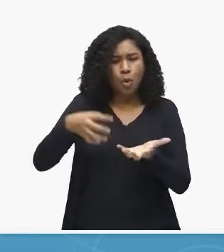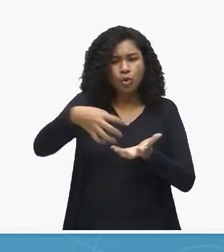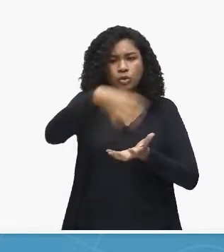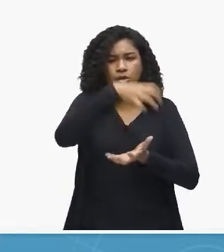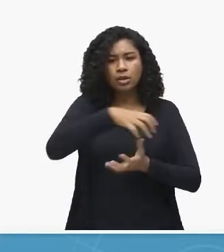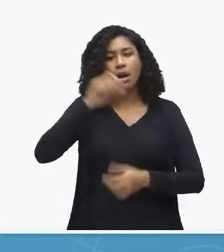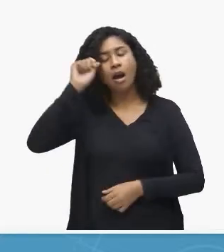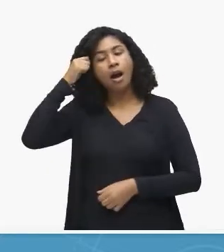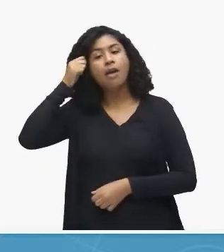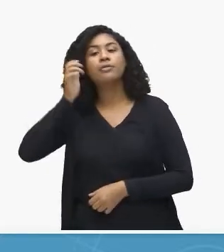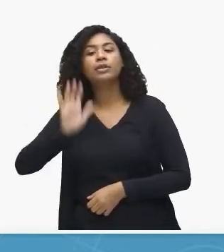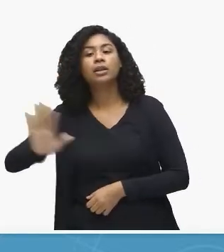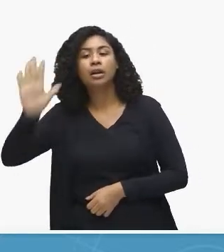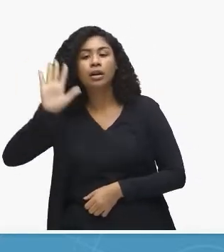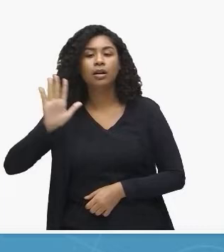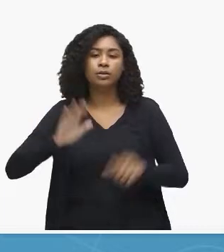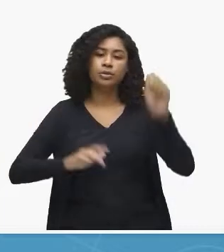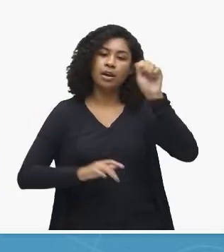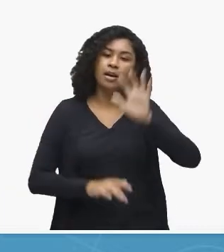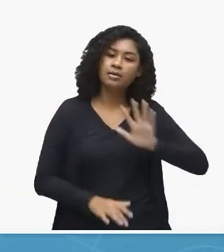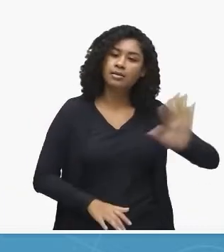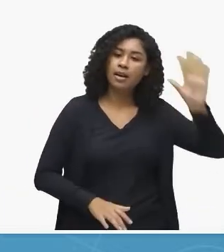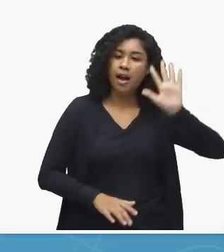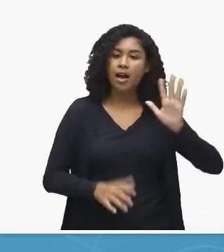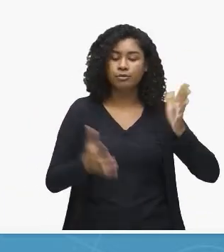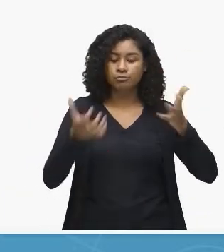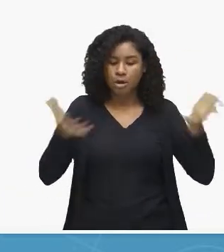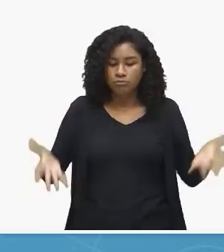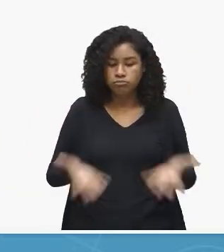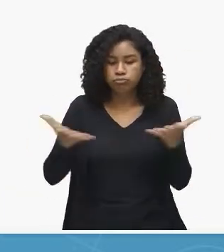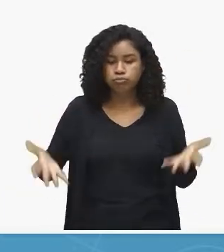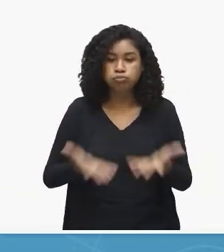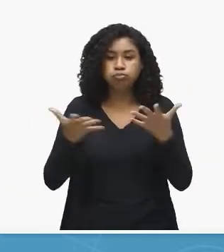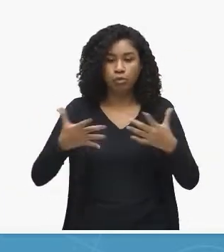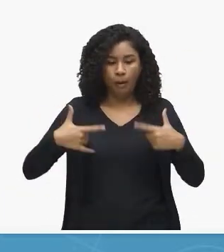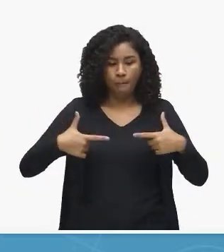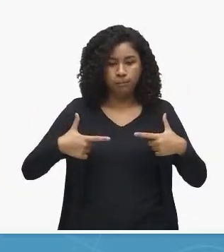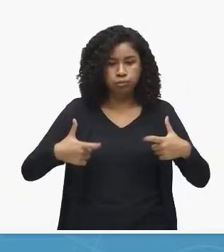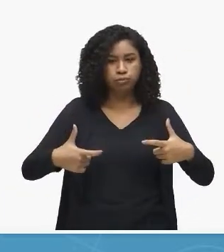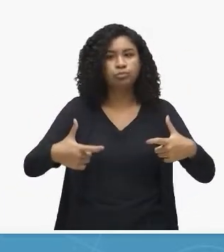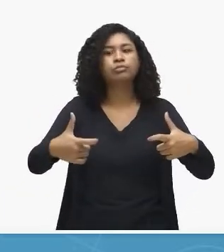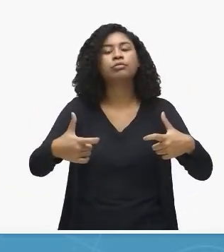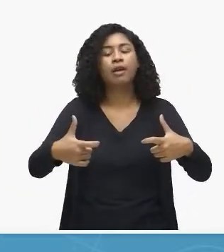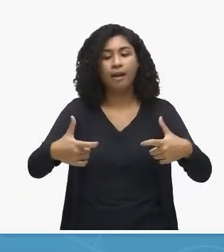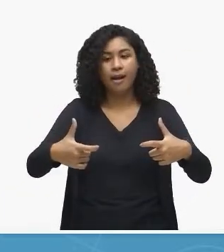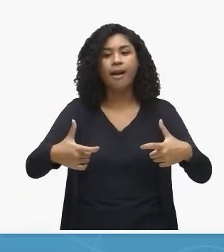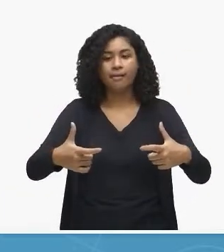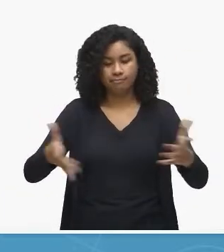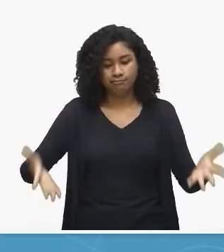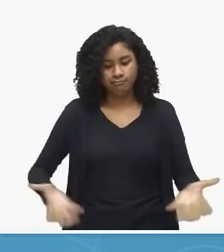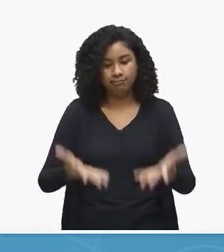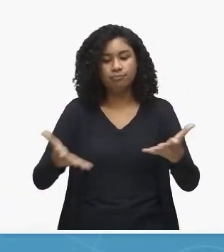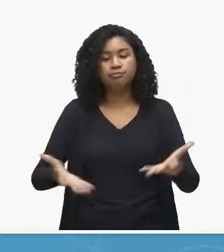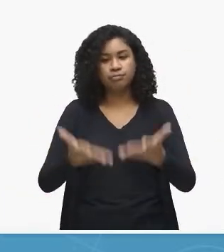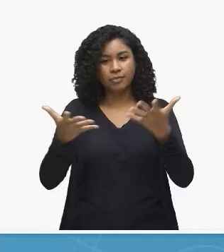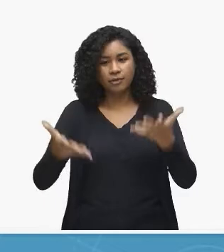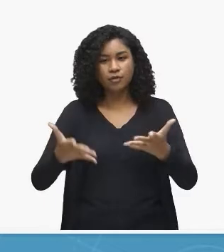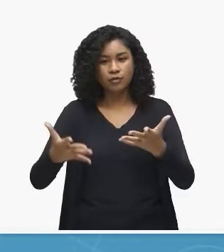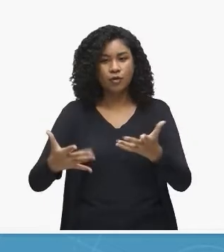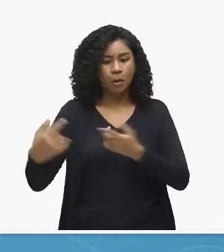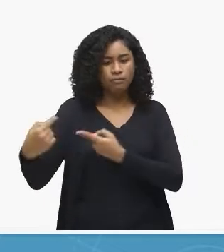vai levar, vai movimentar essas potências aí, né? E vão começar a desenrolar aí